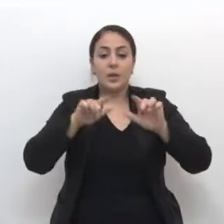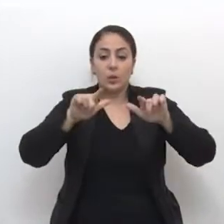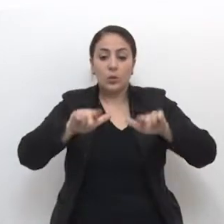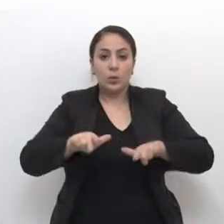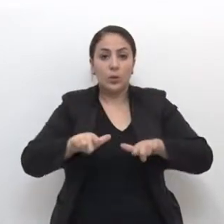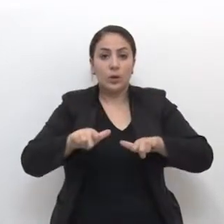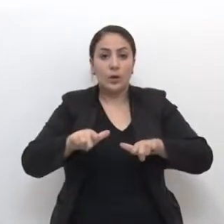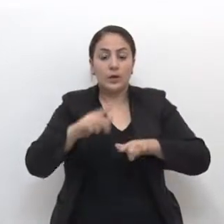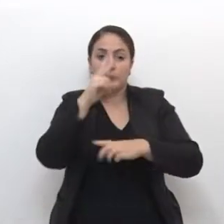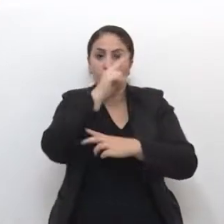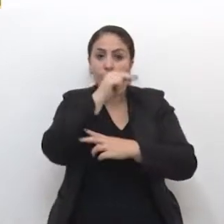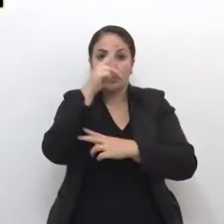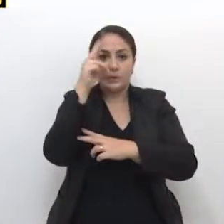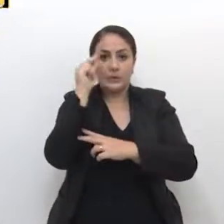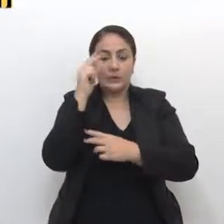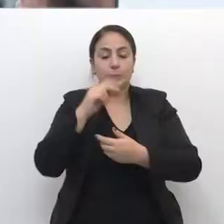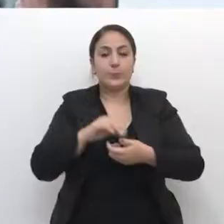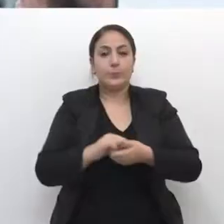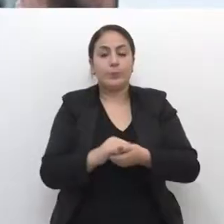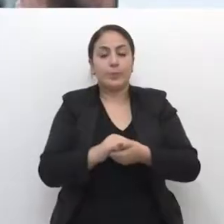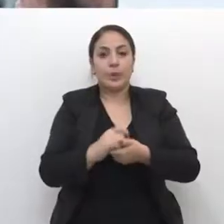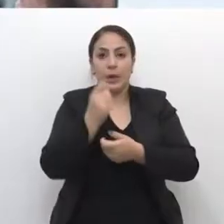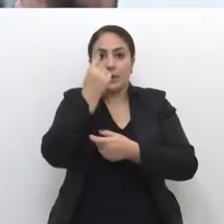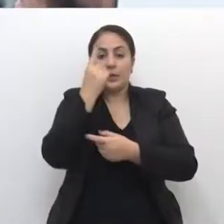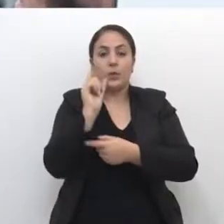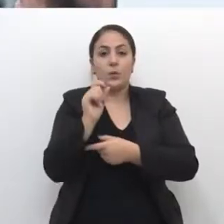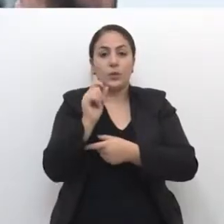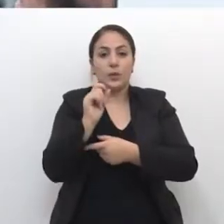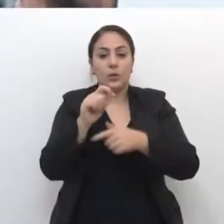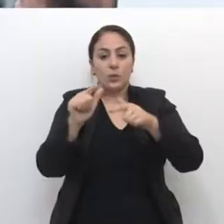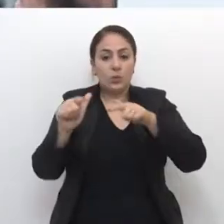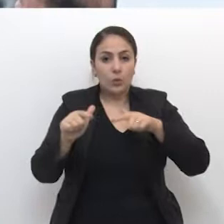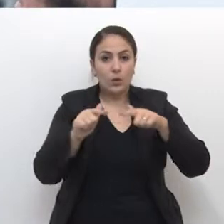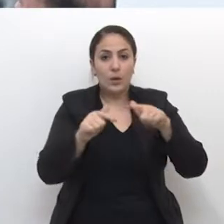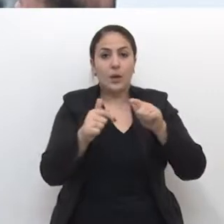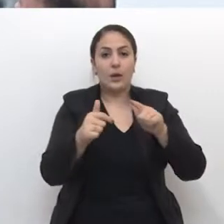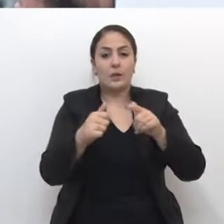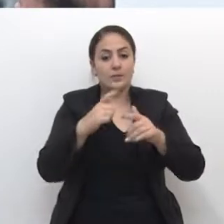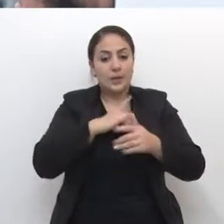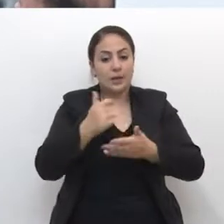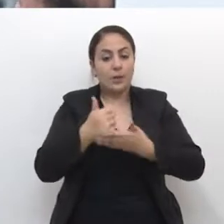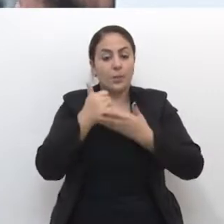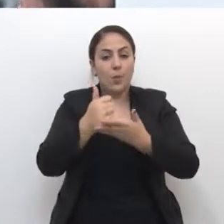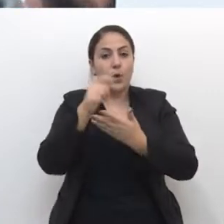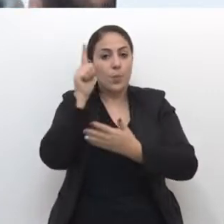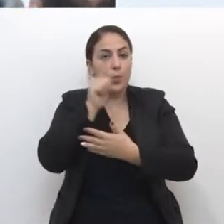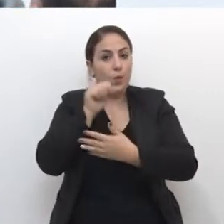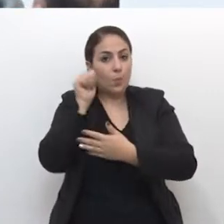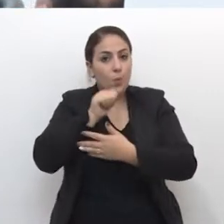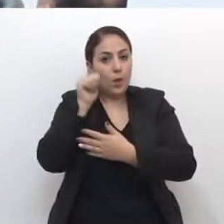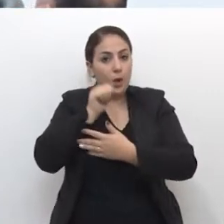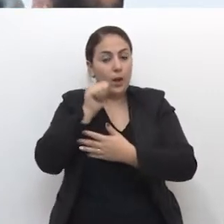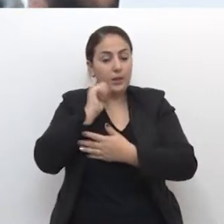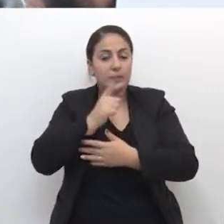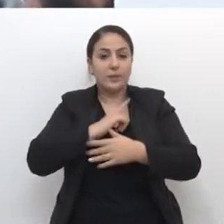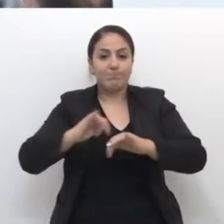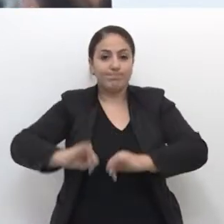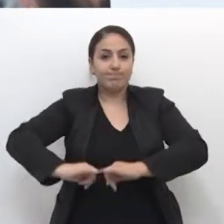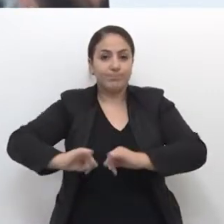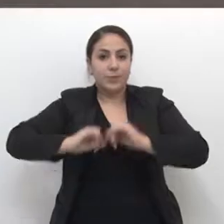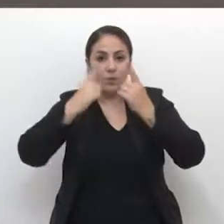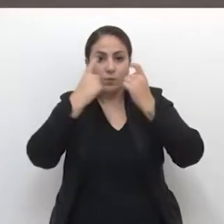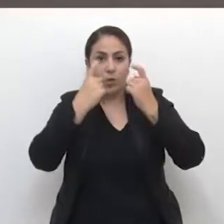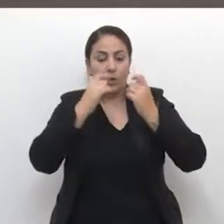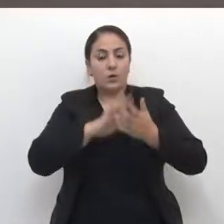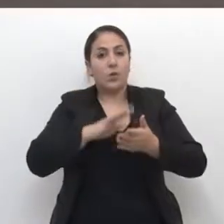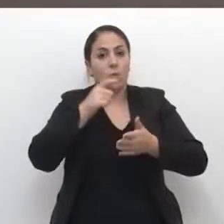em estabelecimentos do município. A ideia é que os locais prestem apoio às mulheres em situação de